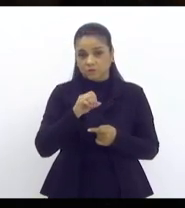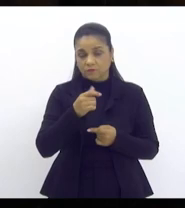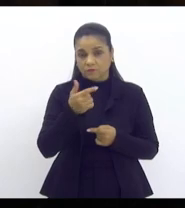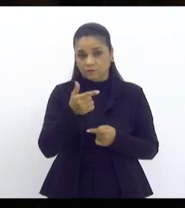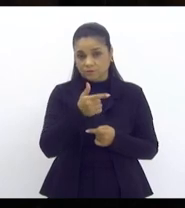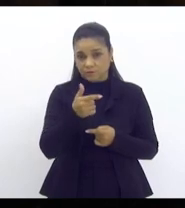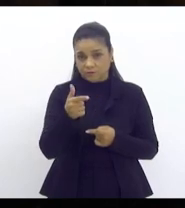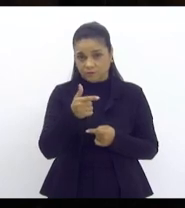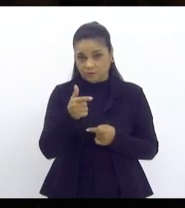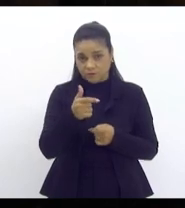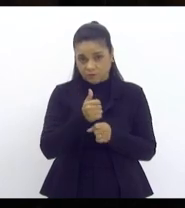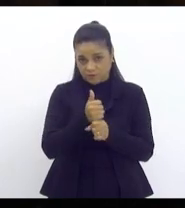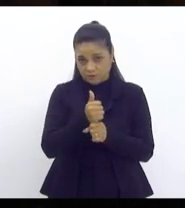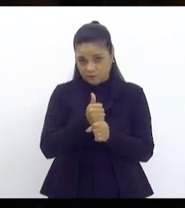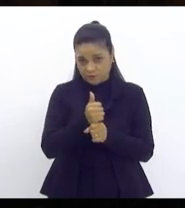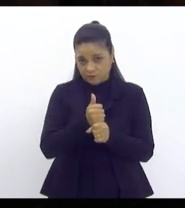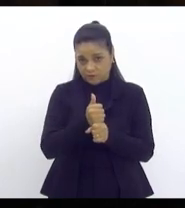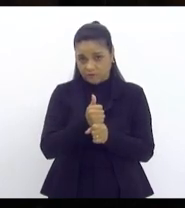2022,